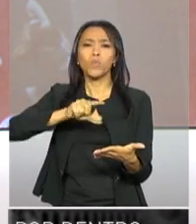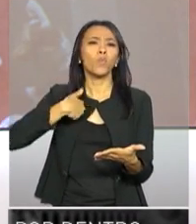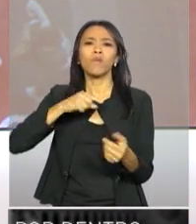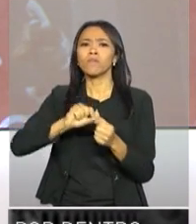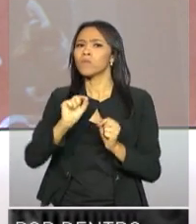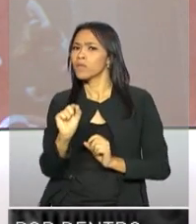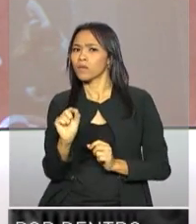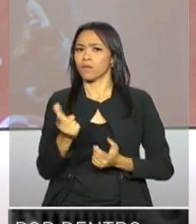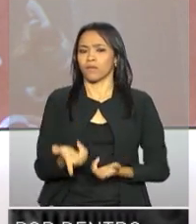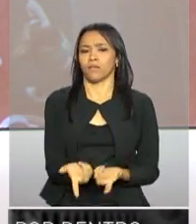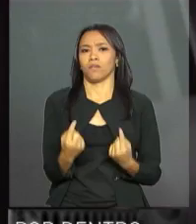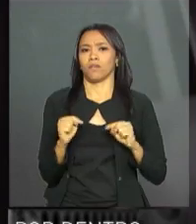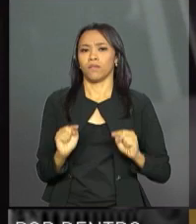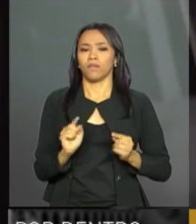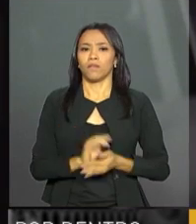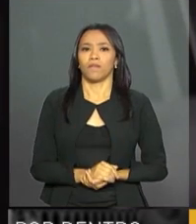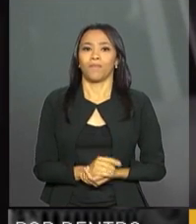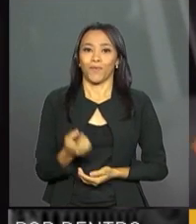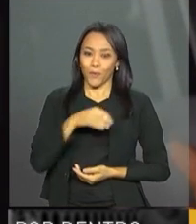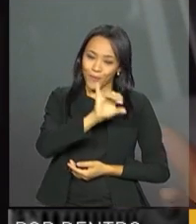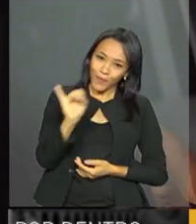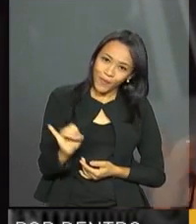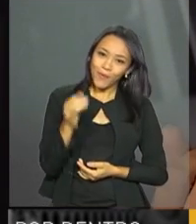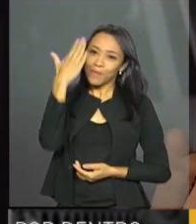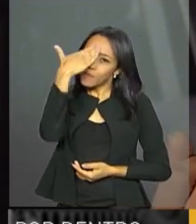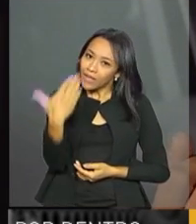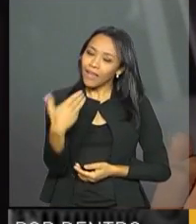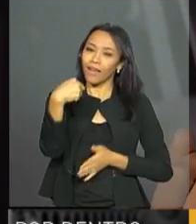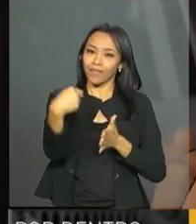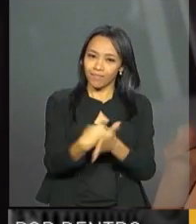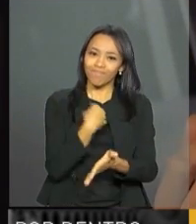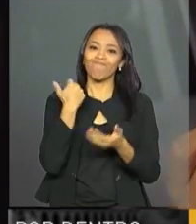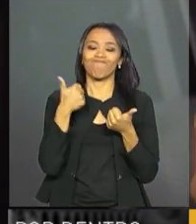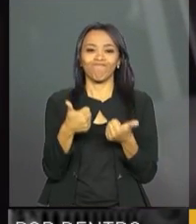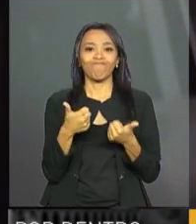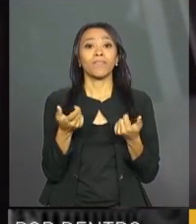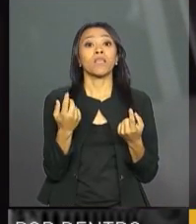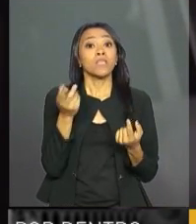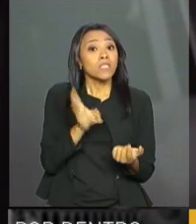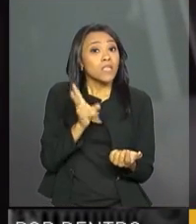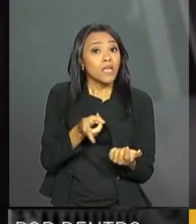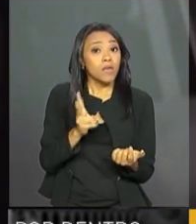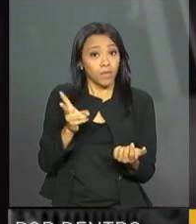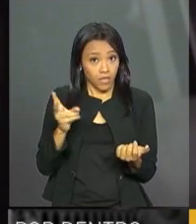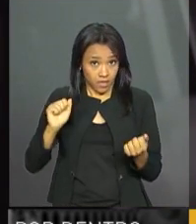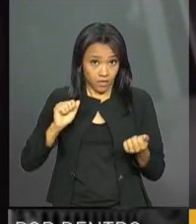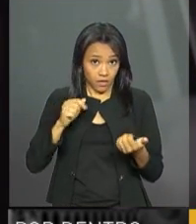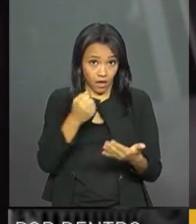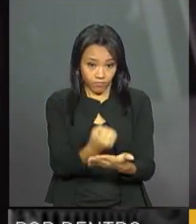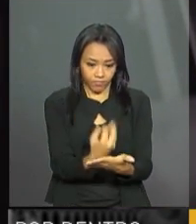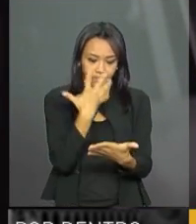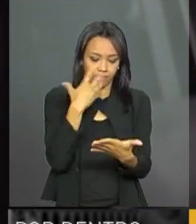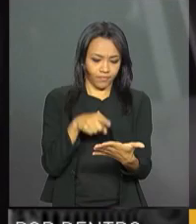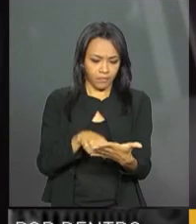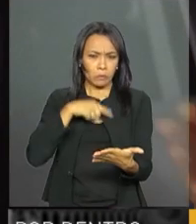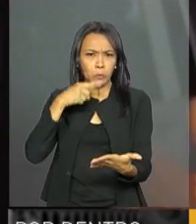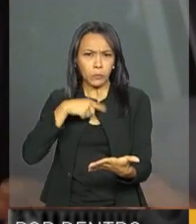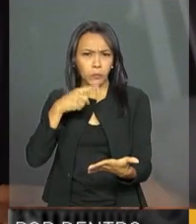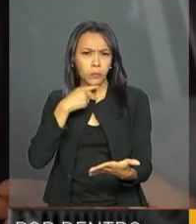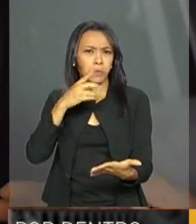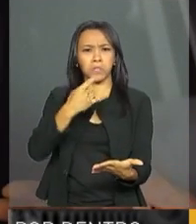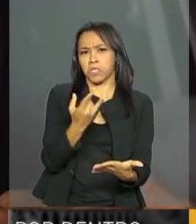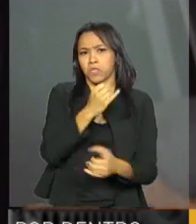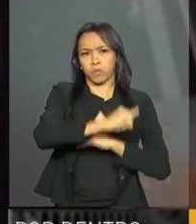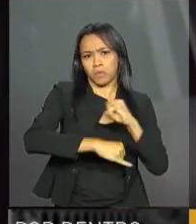o que devo fazerá Lucas Obrigado pela sua participa to vez que apare isso no seu cadastro seja no